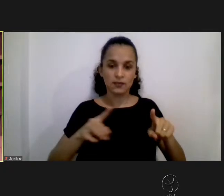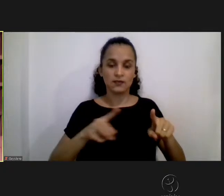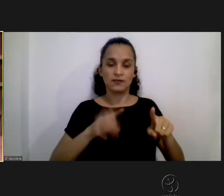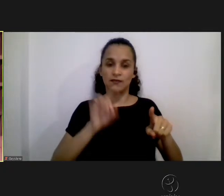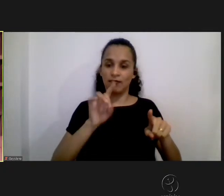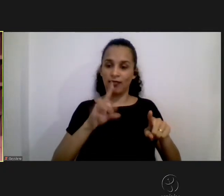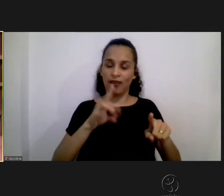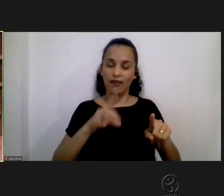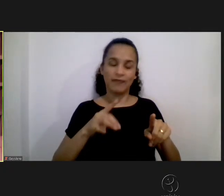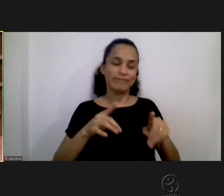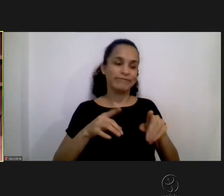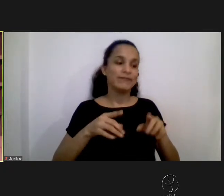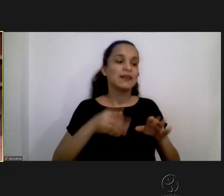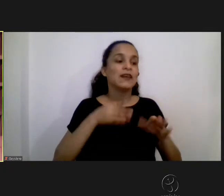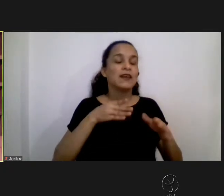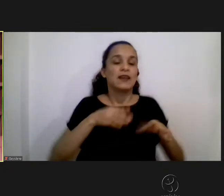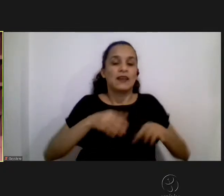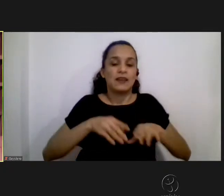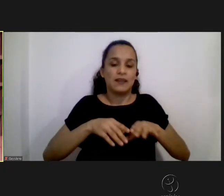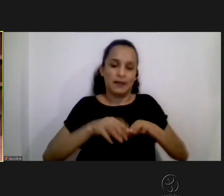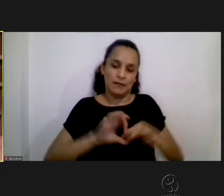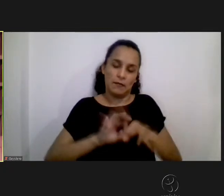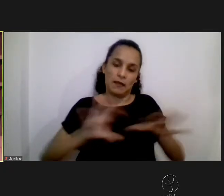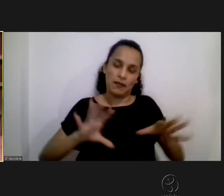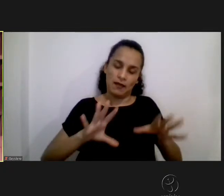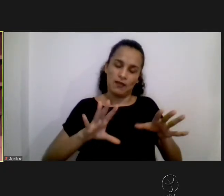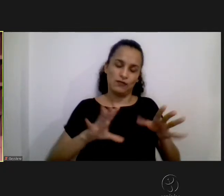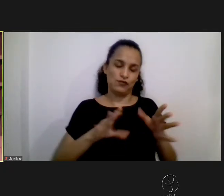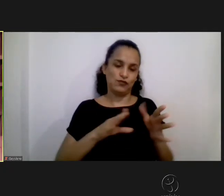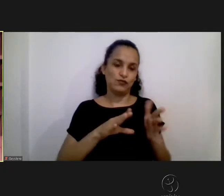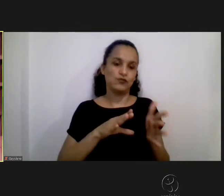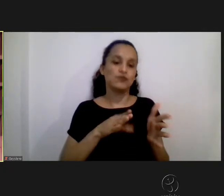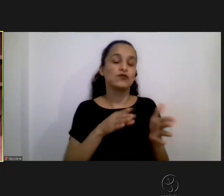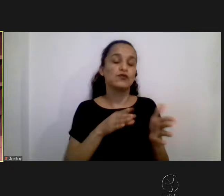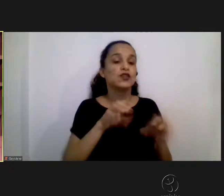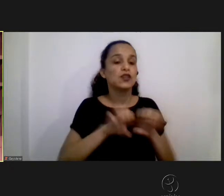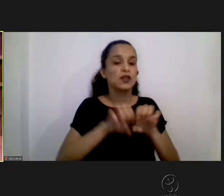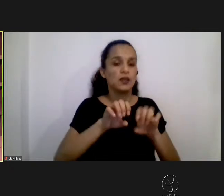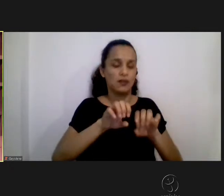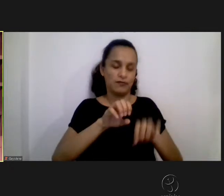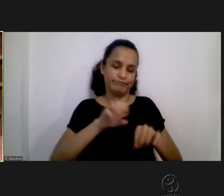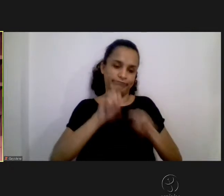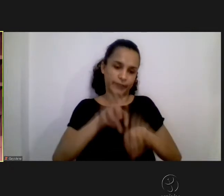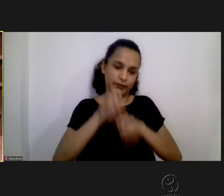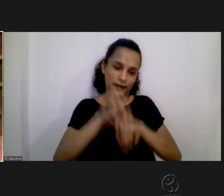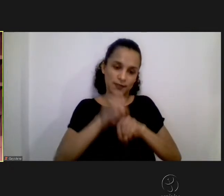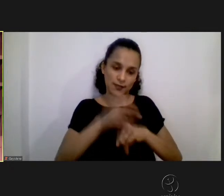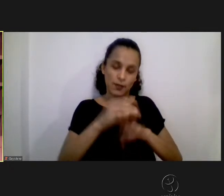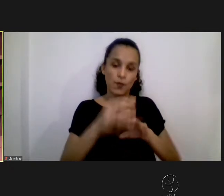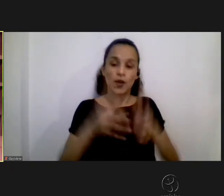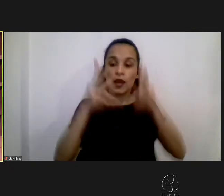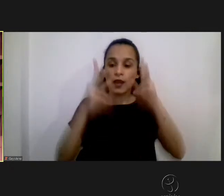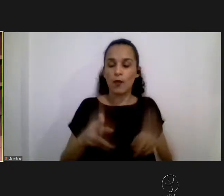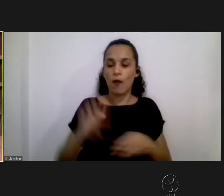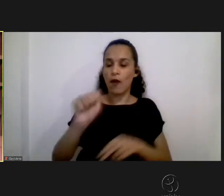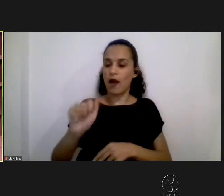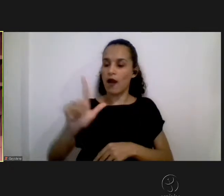à posição à Albânia, à Jordânia e ao Chile. Os números para a